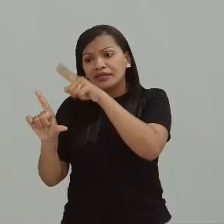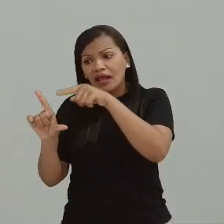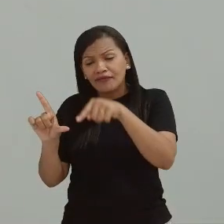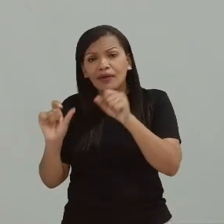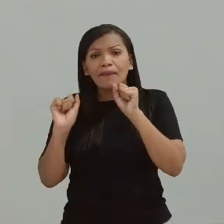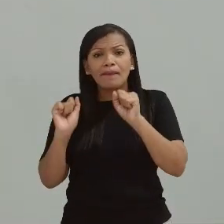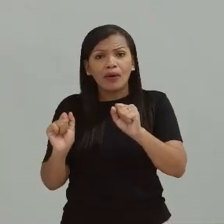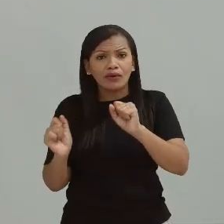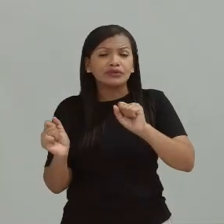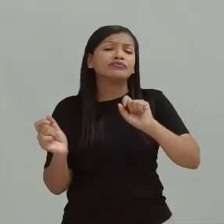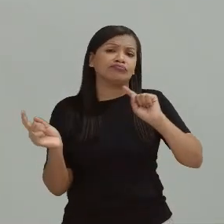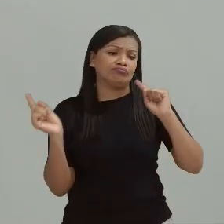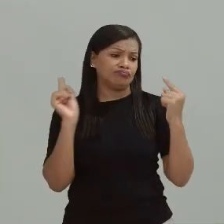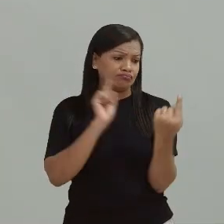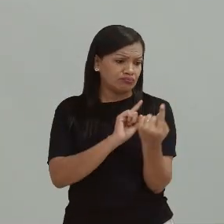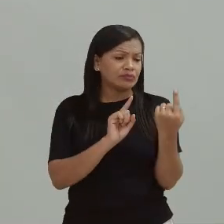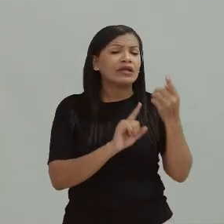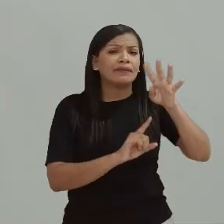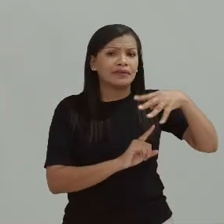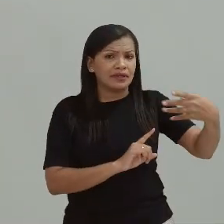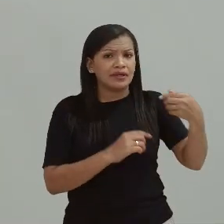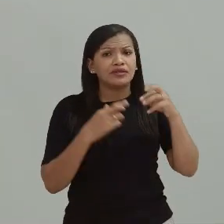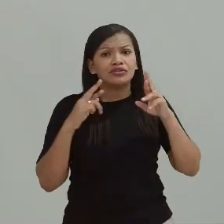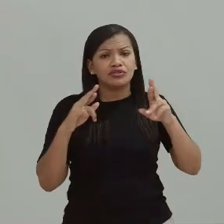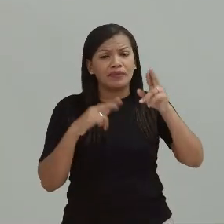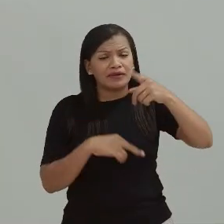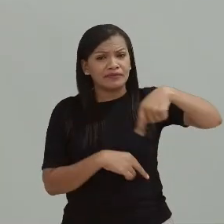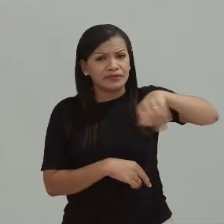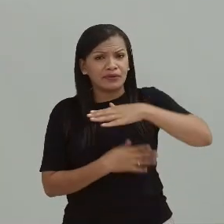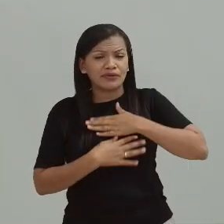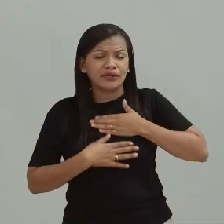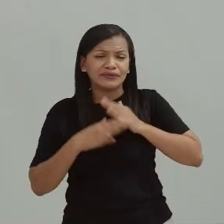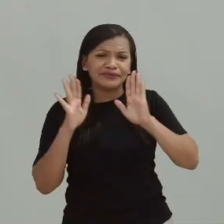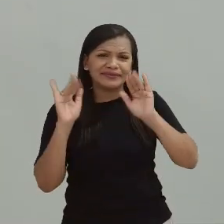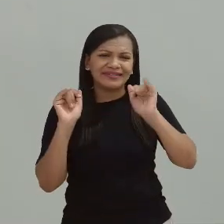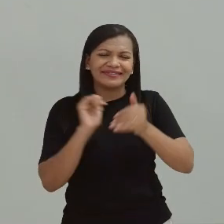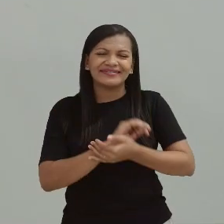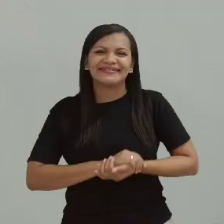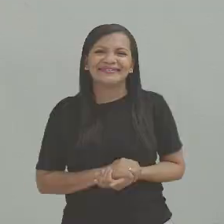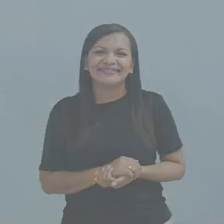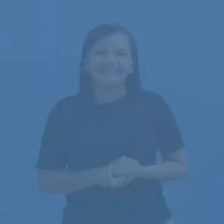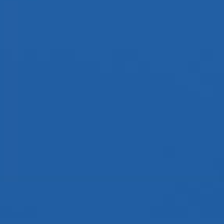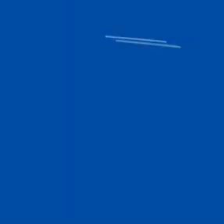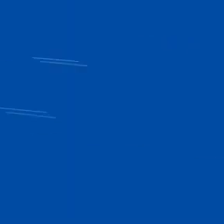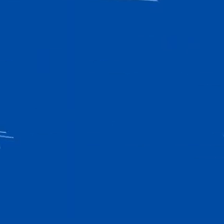tabelas, ok? Então, espero que tenham gostado, um tchau, tchau e até a próxima.